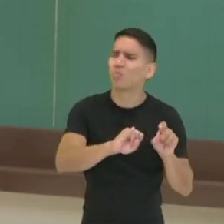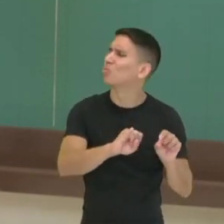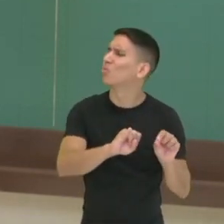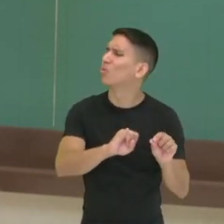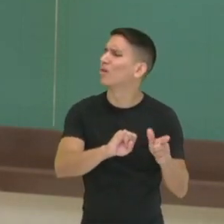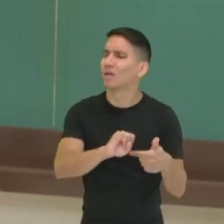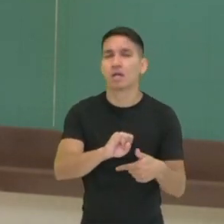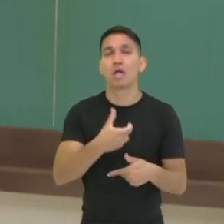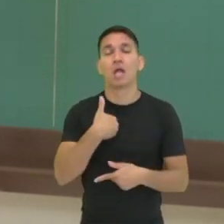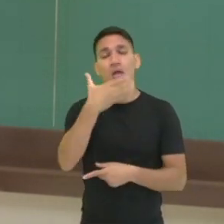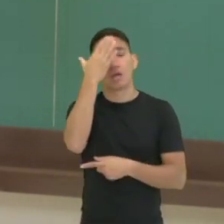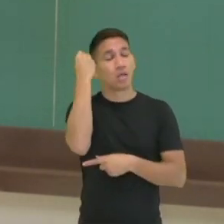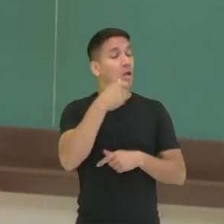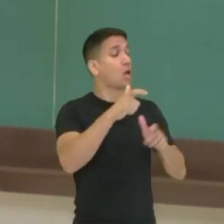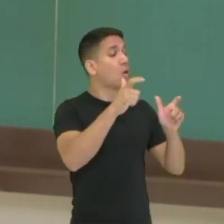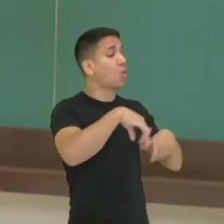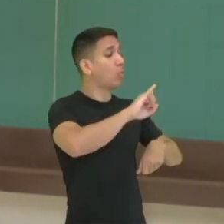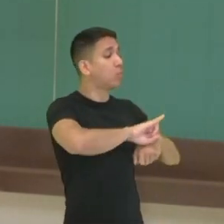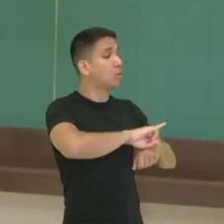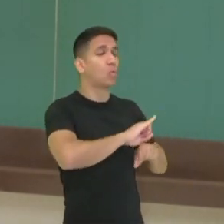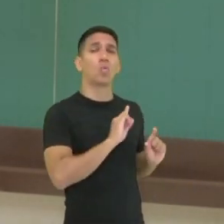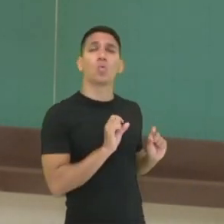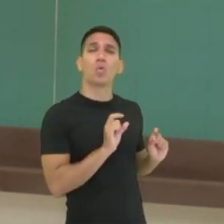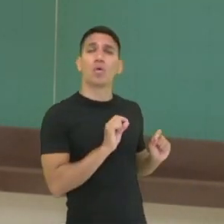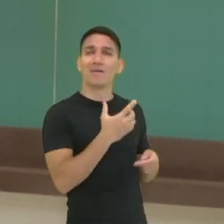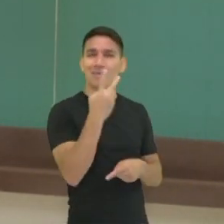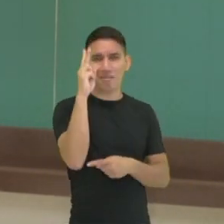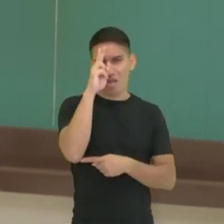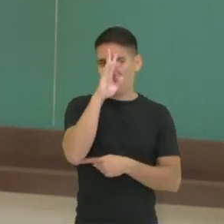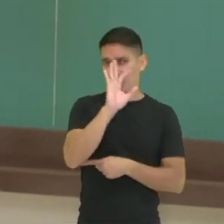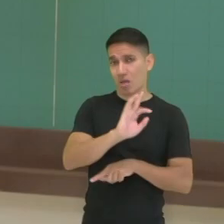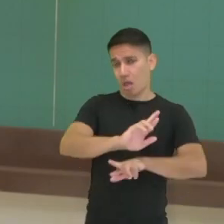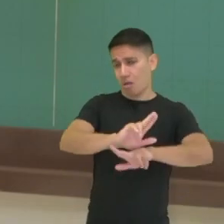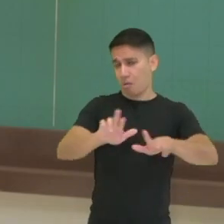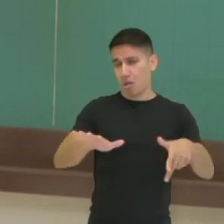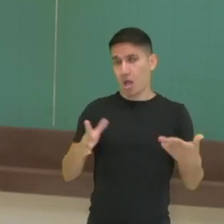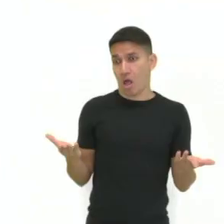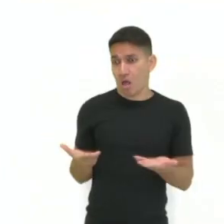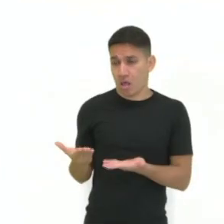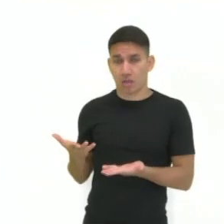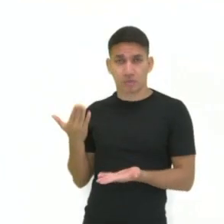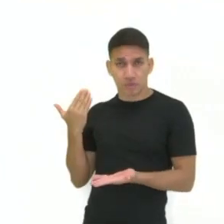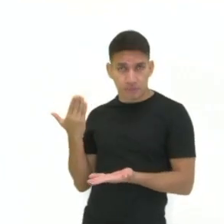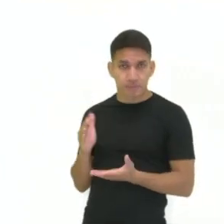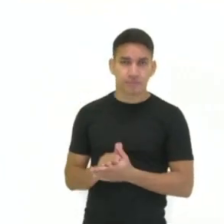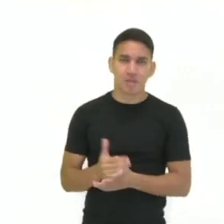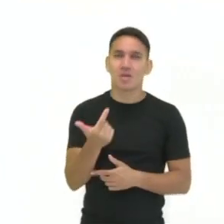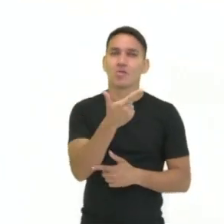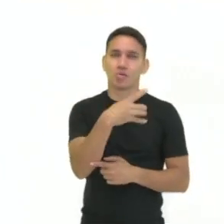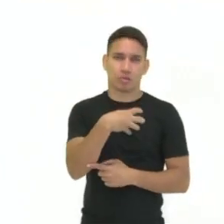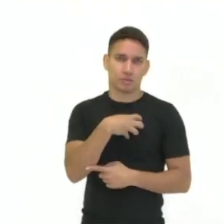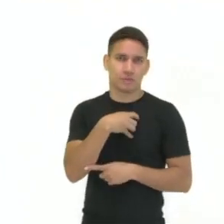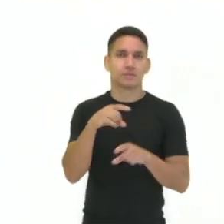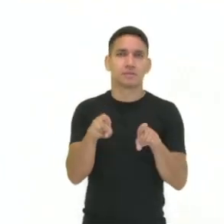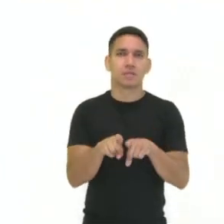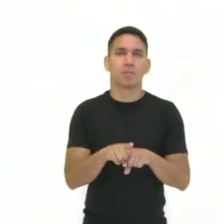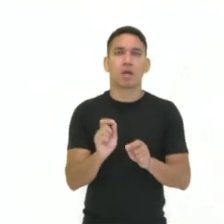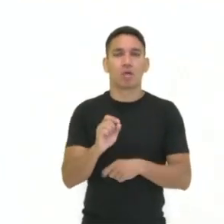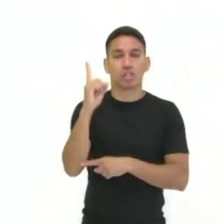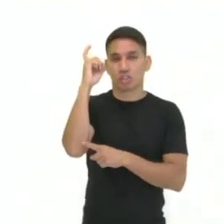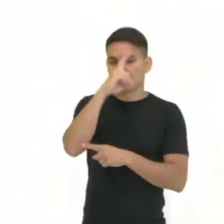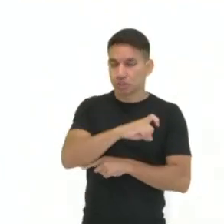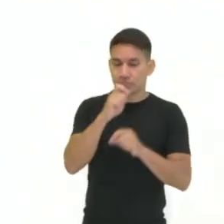aonde deixou um determinado objeto, não lembra de coisas recentes. Outros sintomas incluem dificuldade para